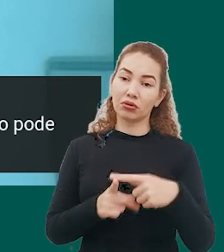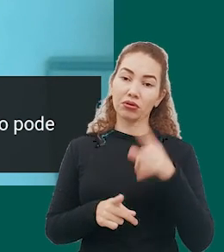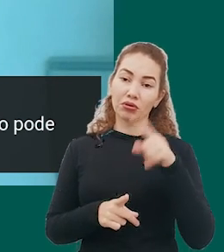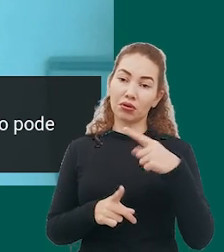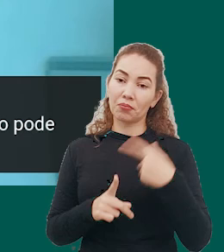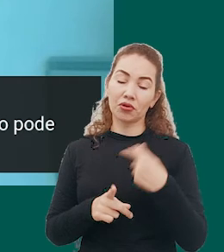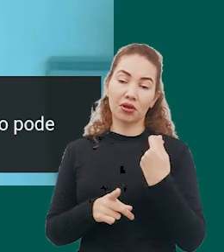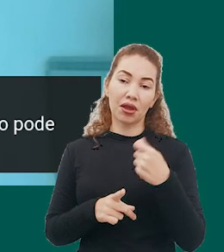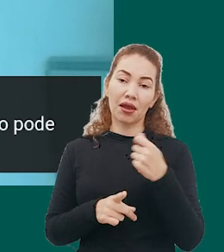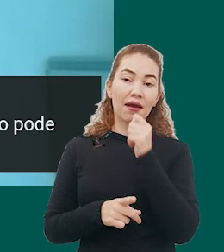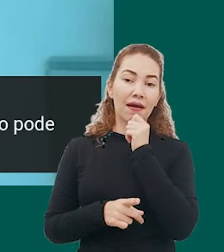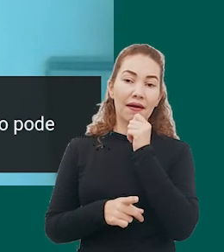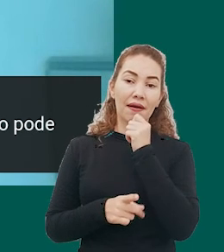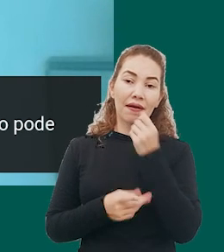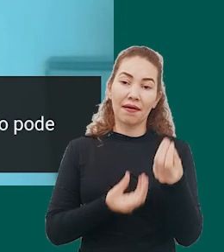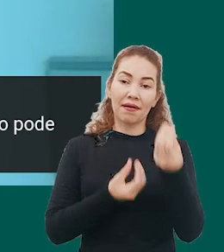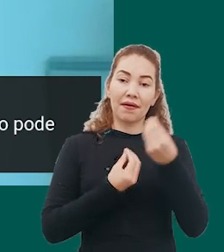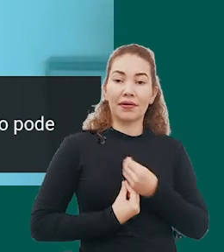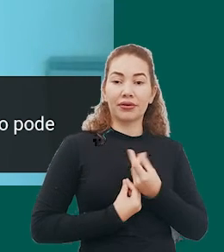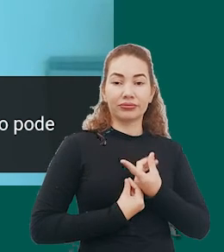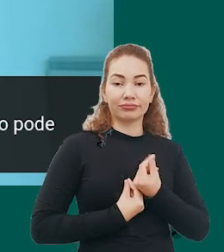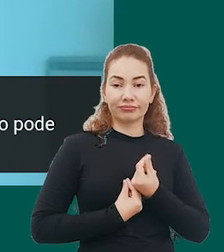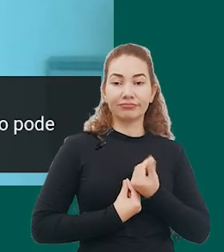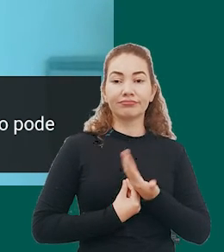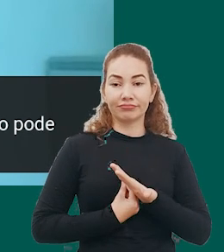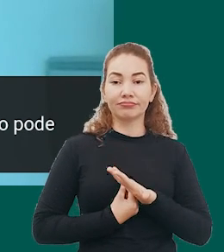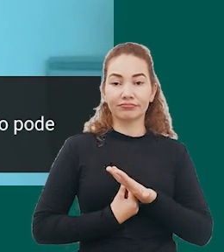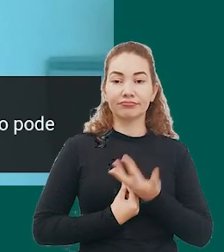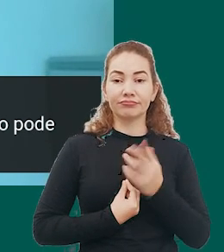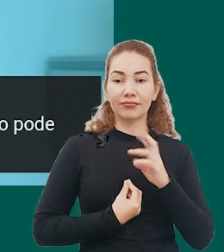de tu não ter recebido